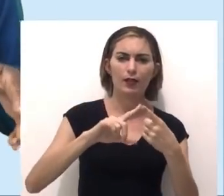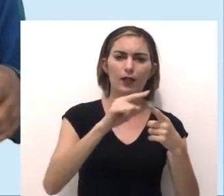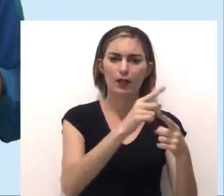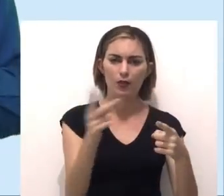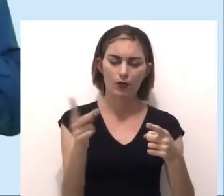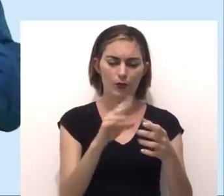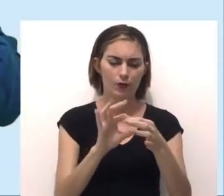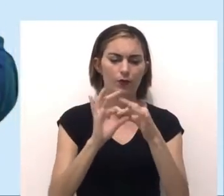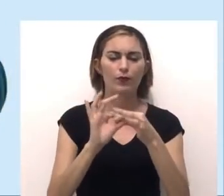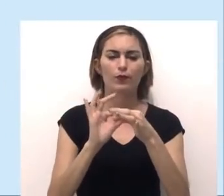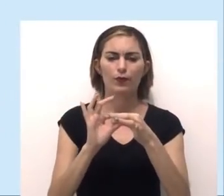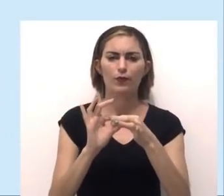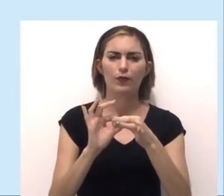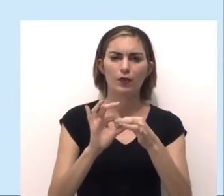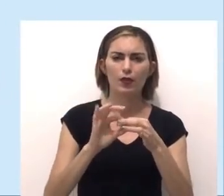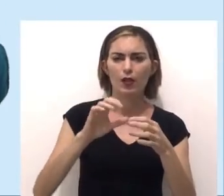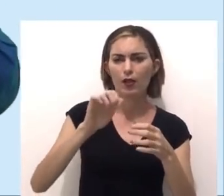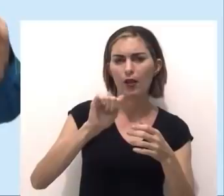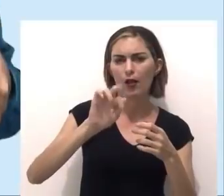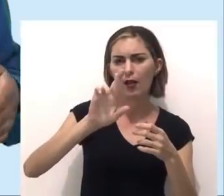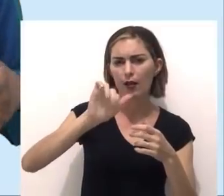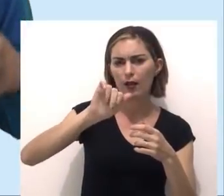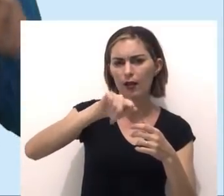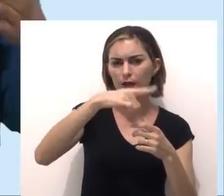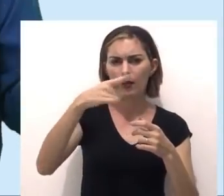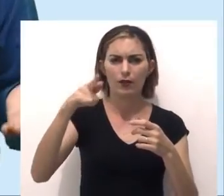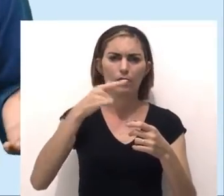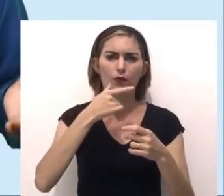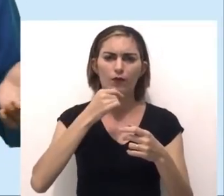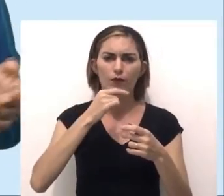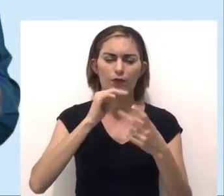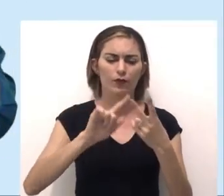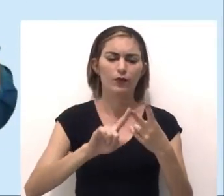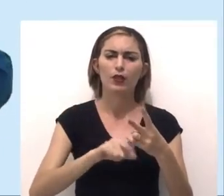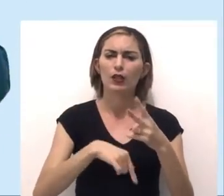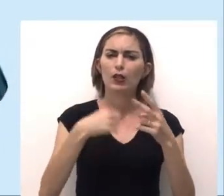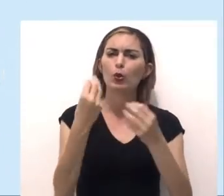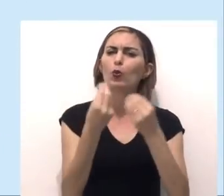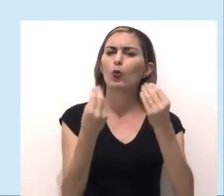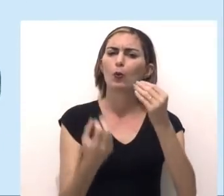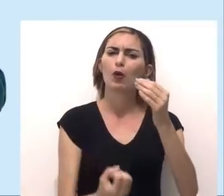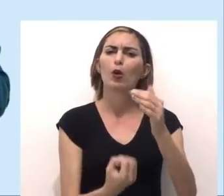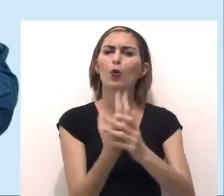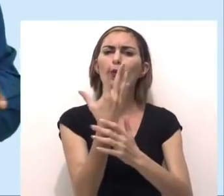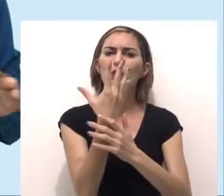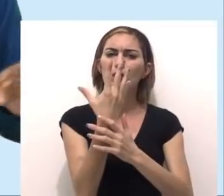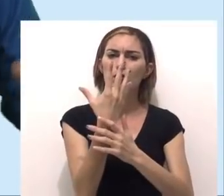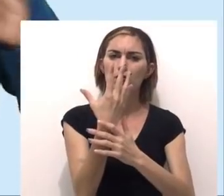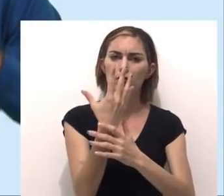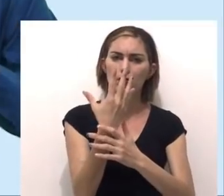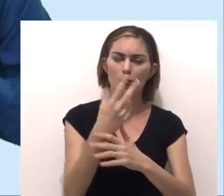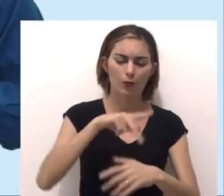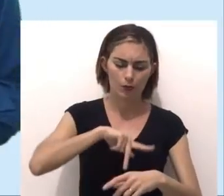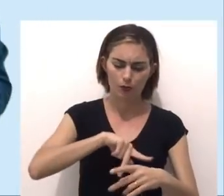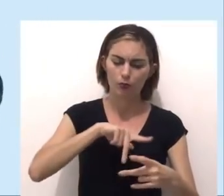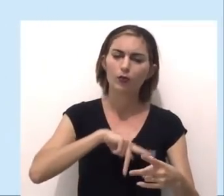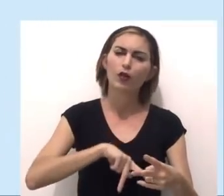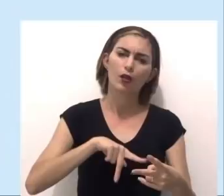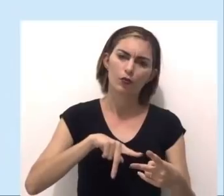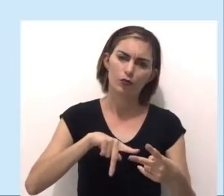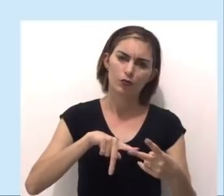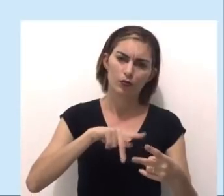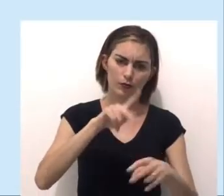Castela, Navarra, Aragão e Leão. Então, como isso acontece? A formação de